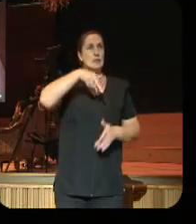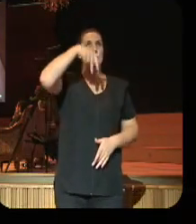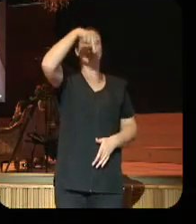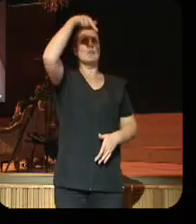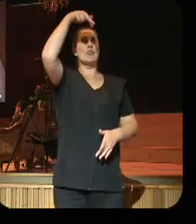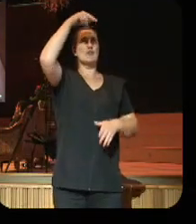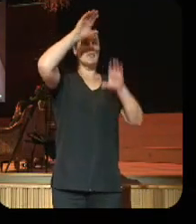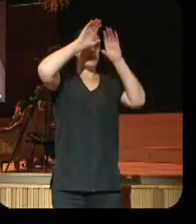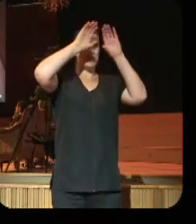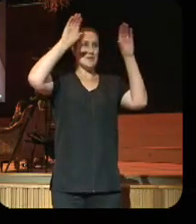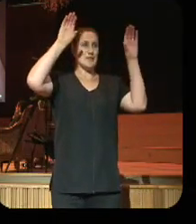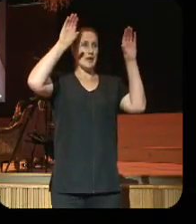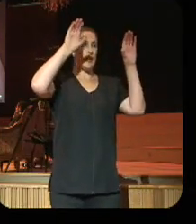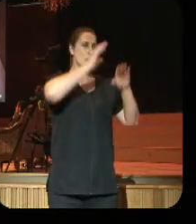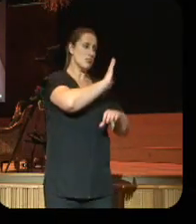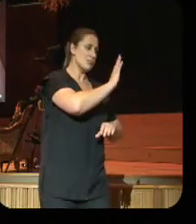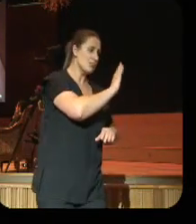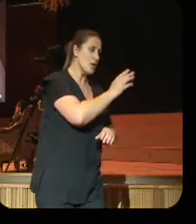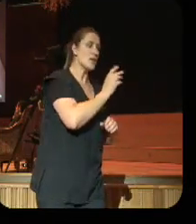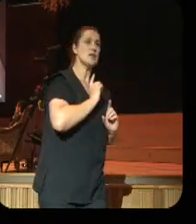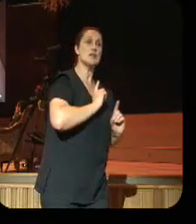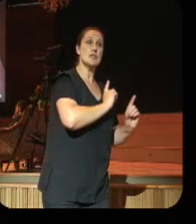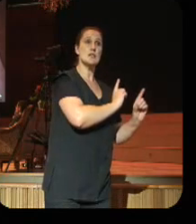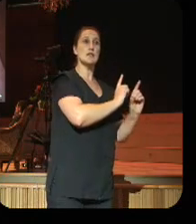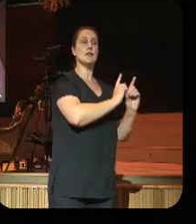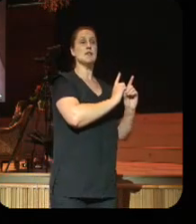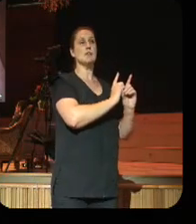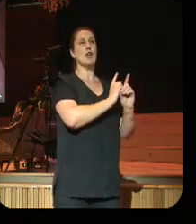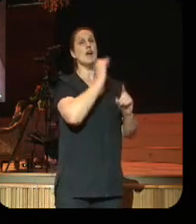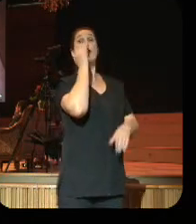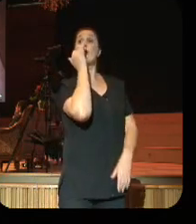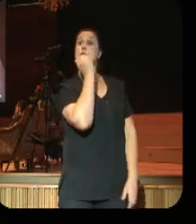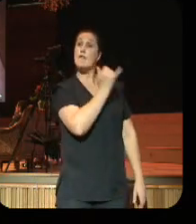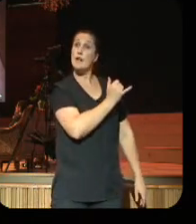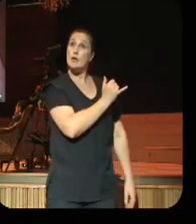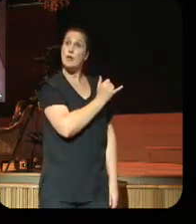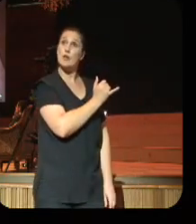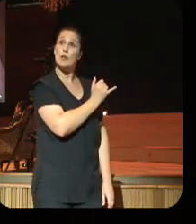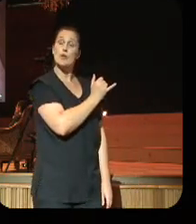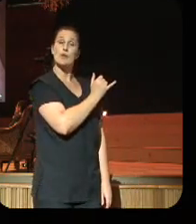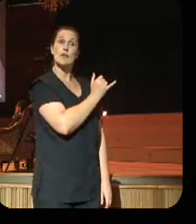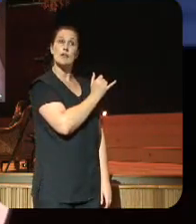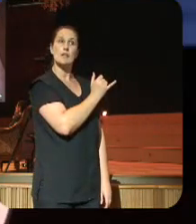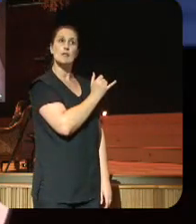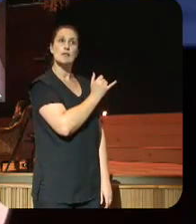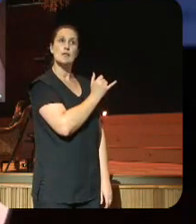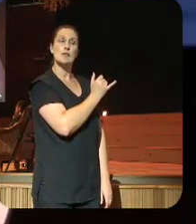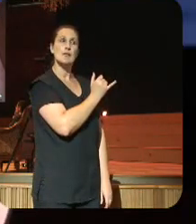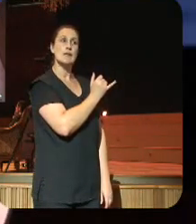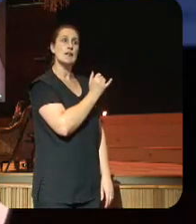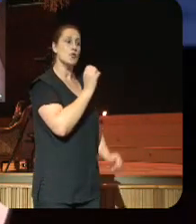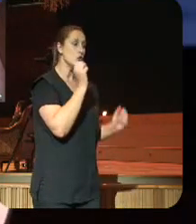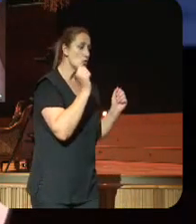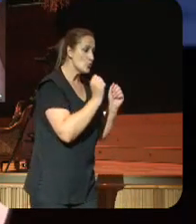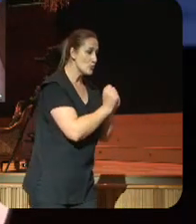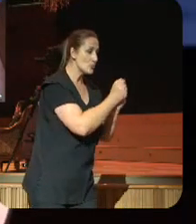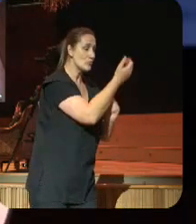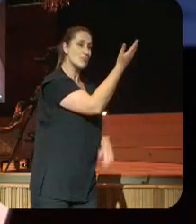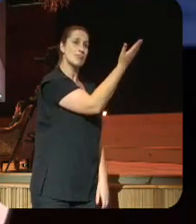céus, diante dos olhos deles, ele disse assim: eis que estou convosco